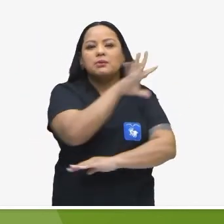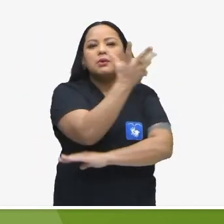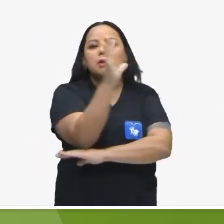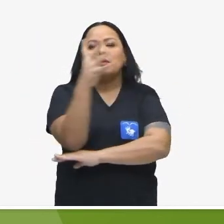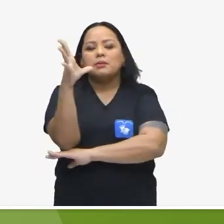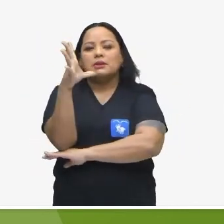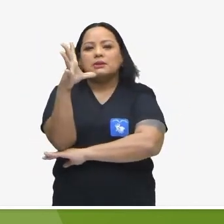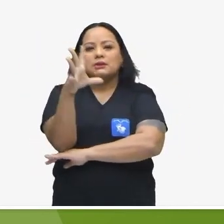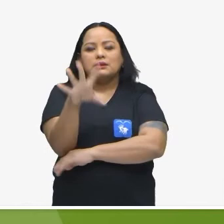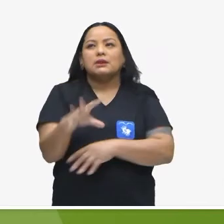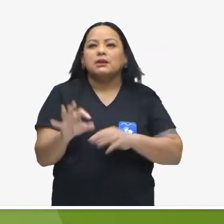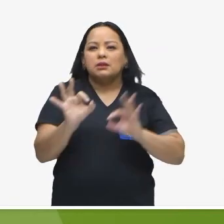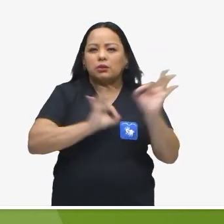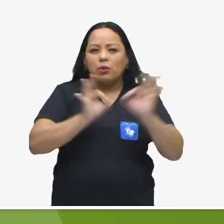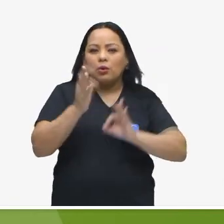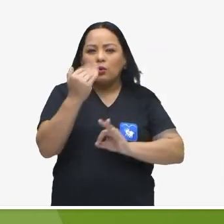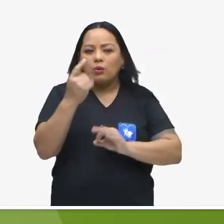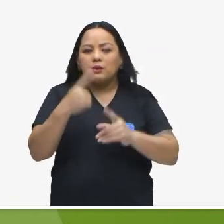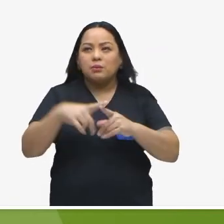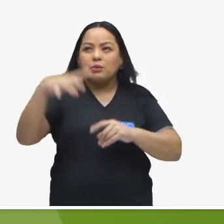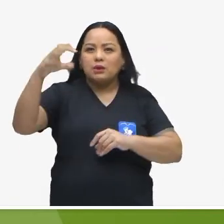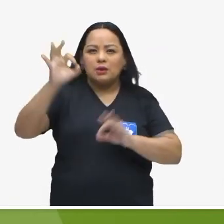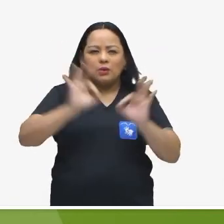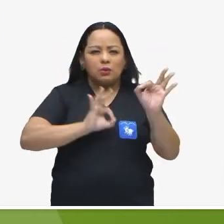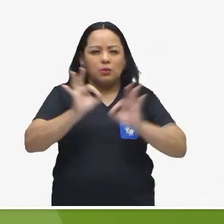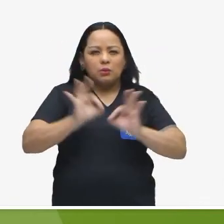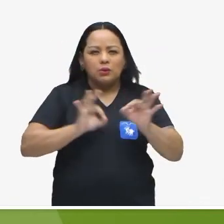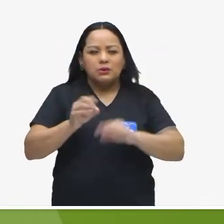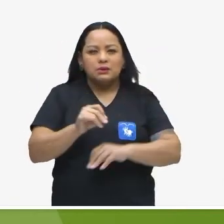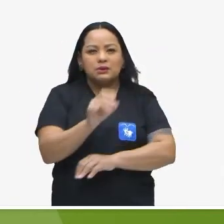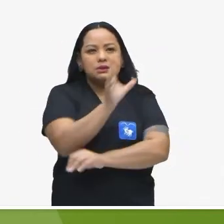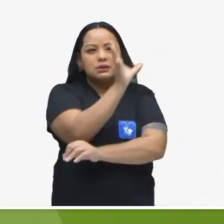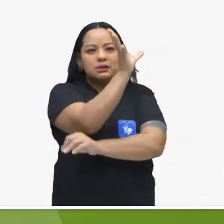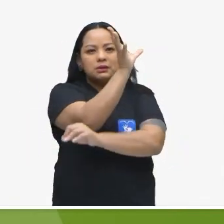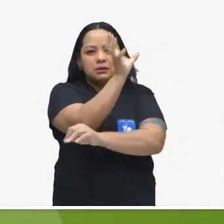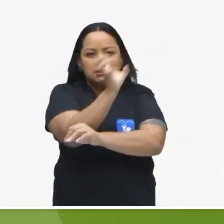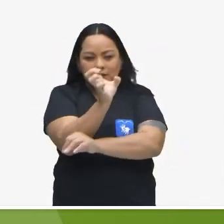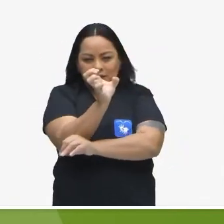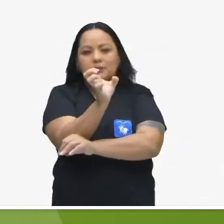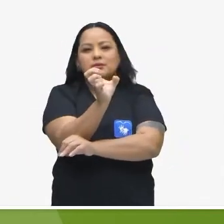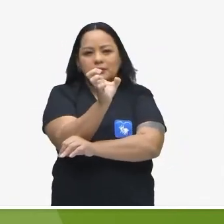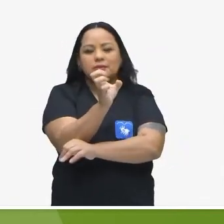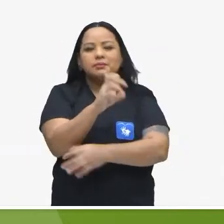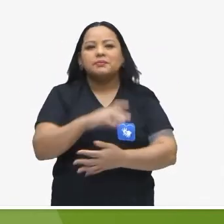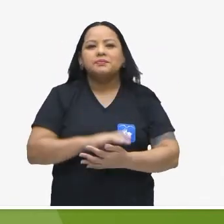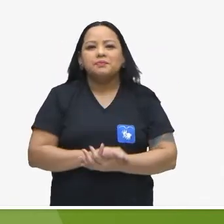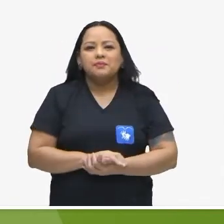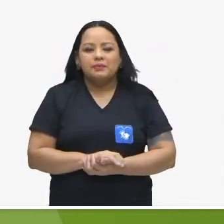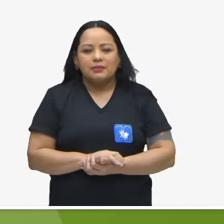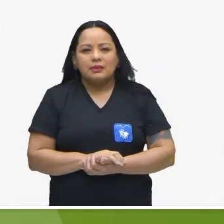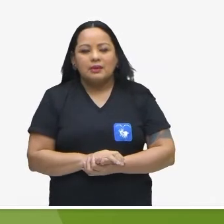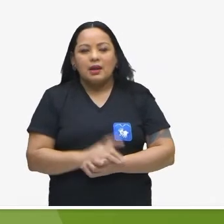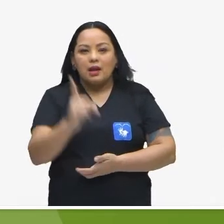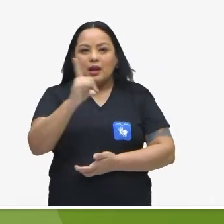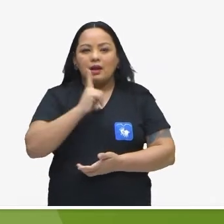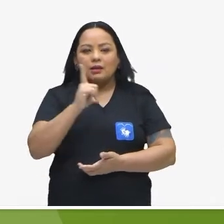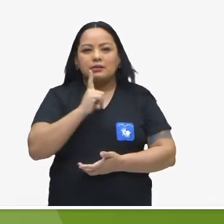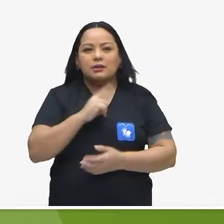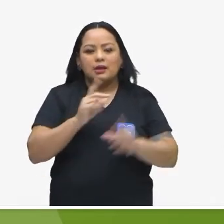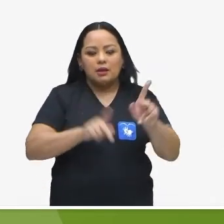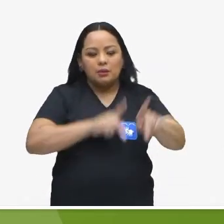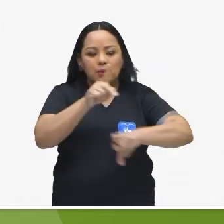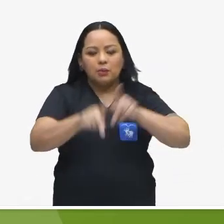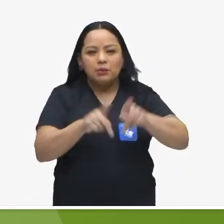o seu alimento por meio daquele processo que nós vimos que é a fotossíntese. Existem populações